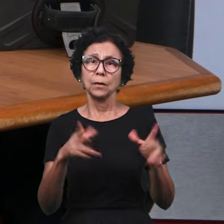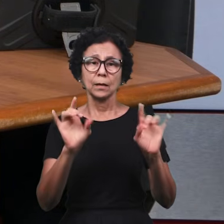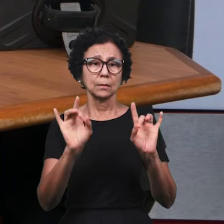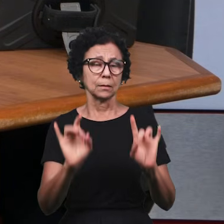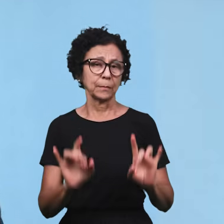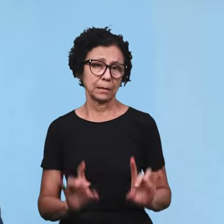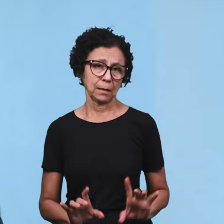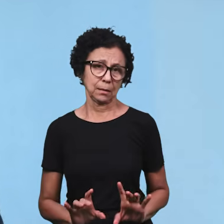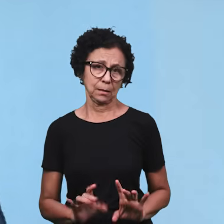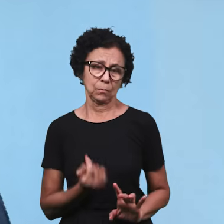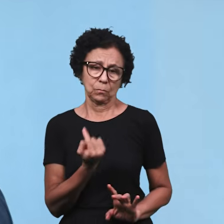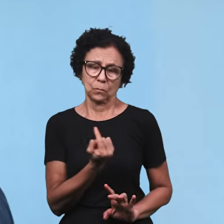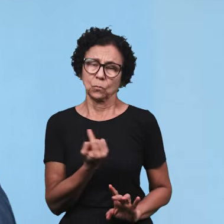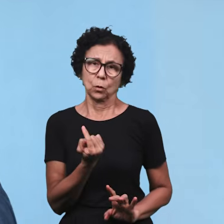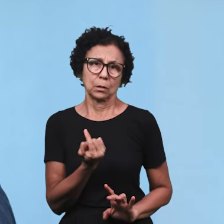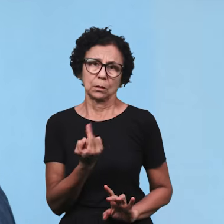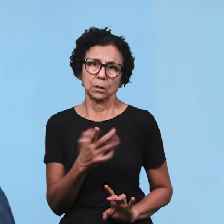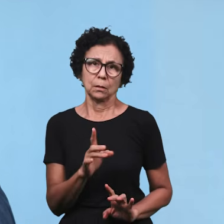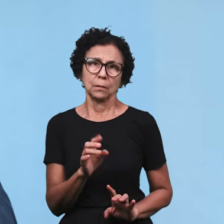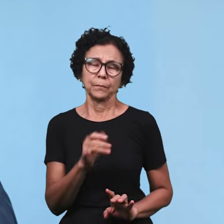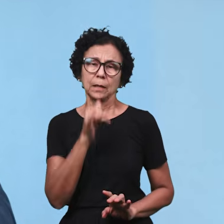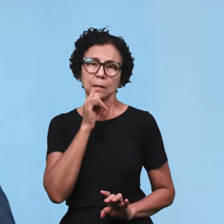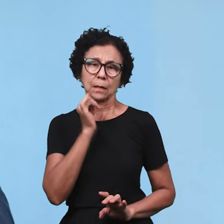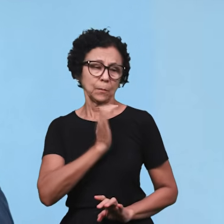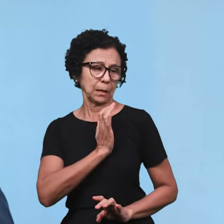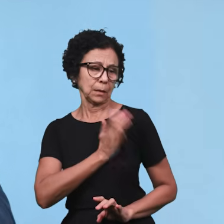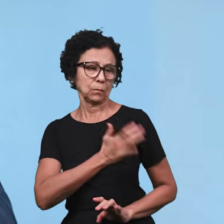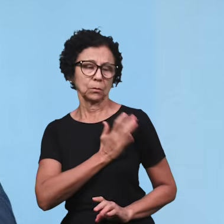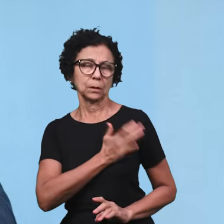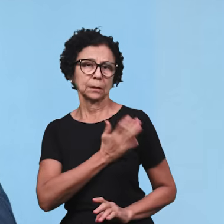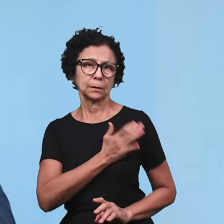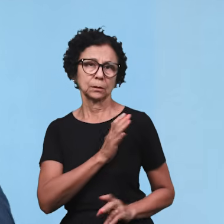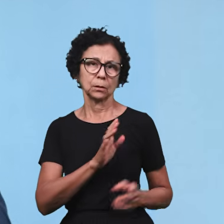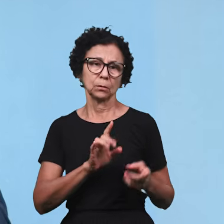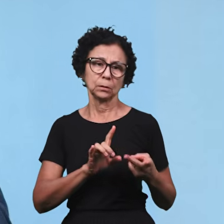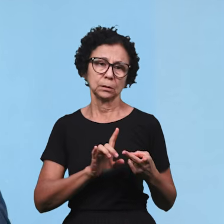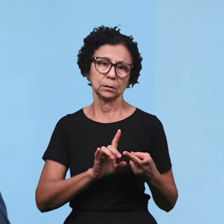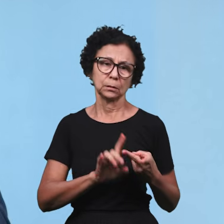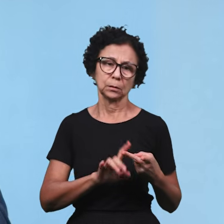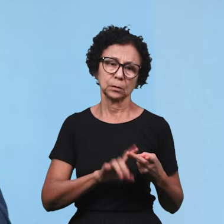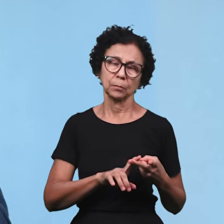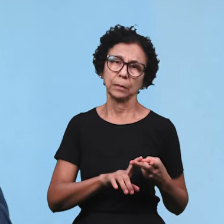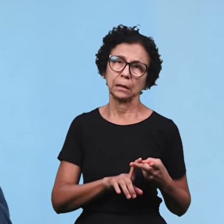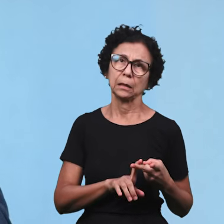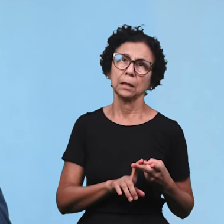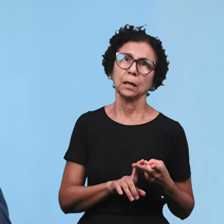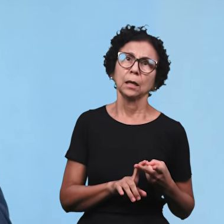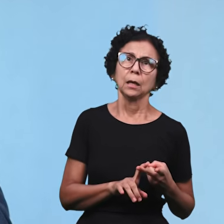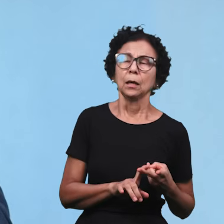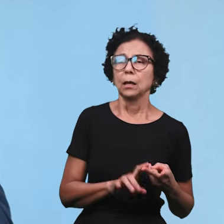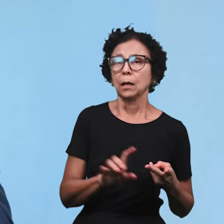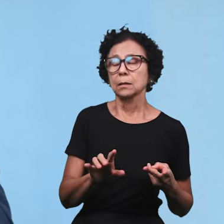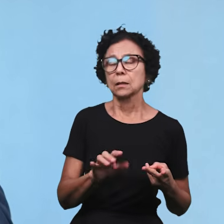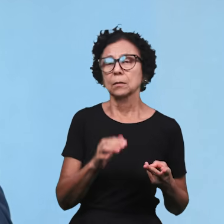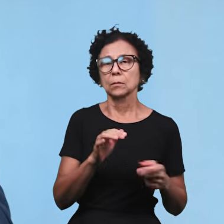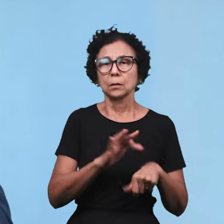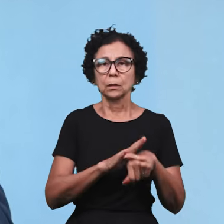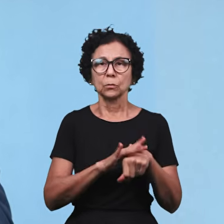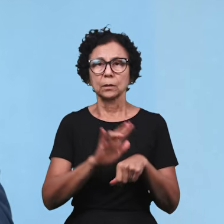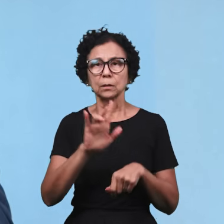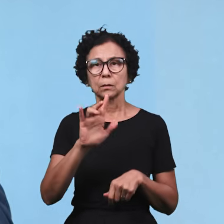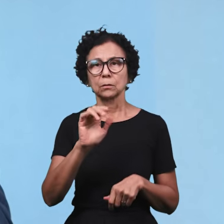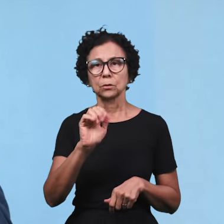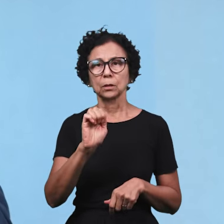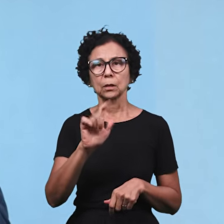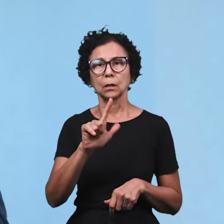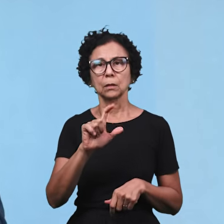não consegue tratar ele sozinho. A gente precisa da cardiologia. Existem algumas alopécias que a gente tem que pedir a avaliação do oftalmologista